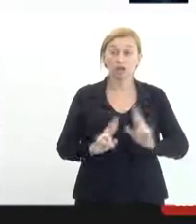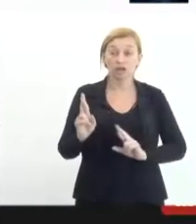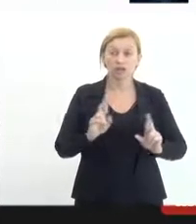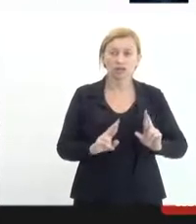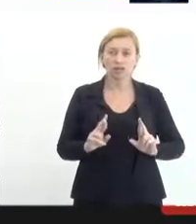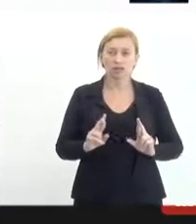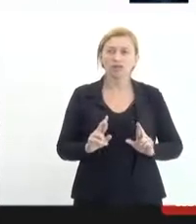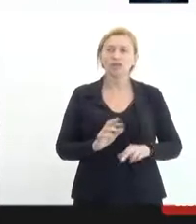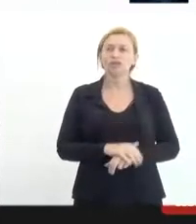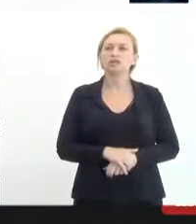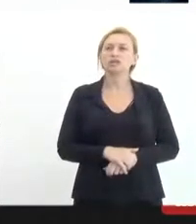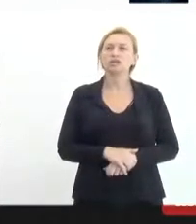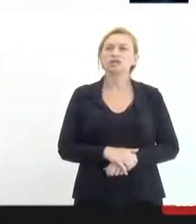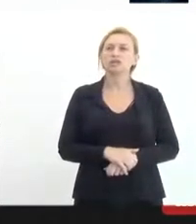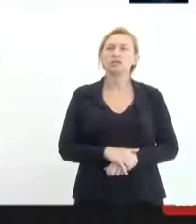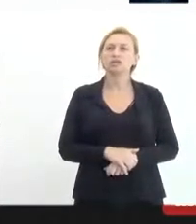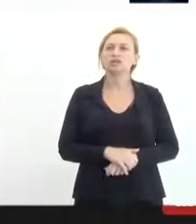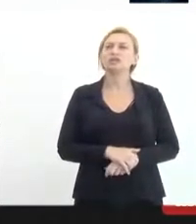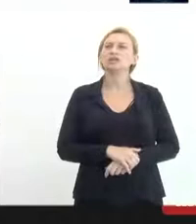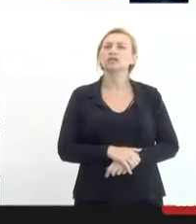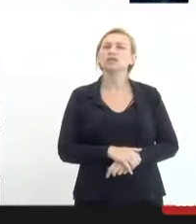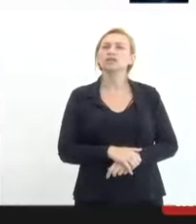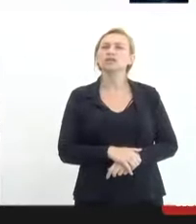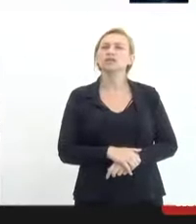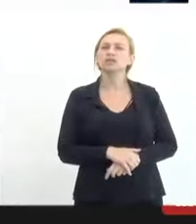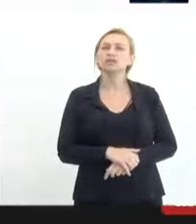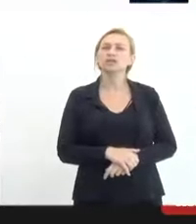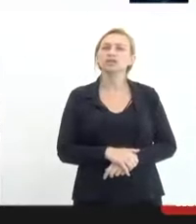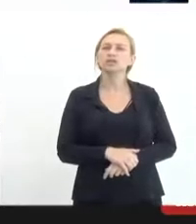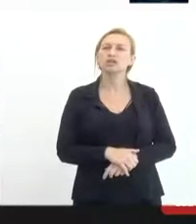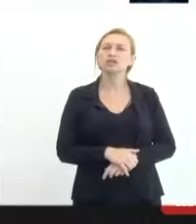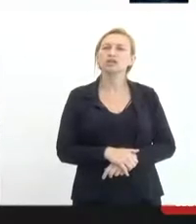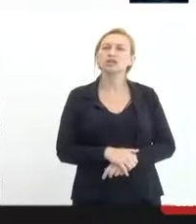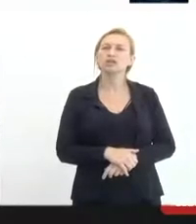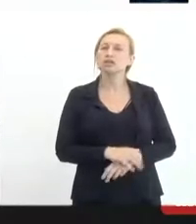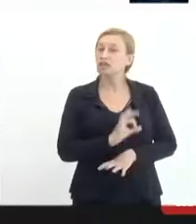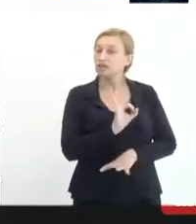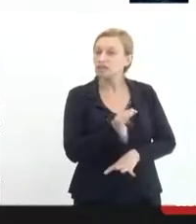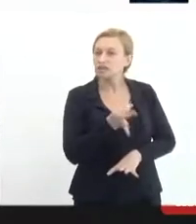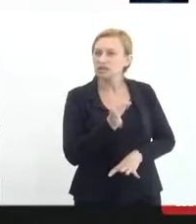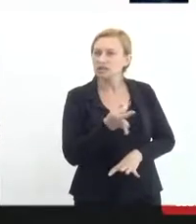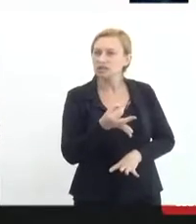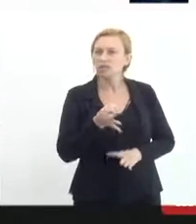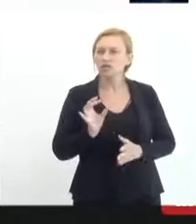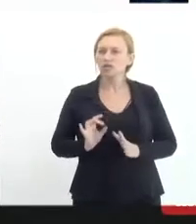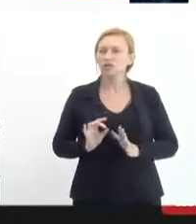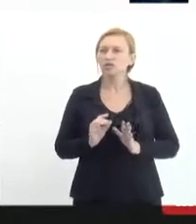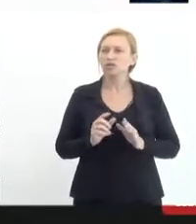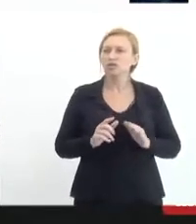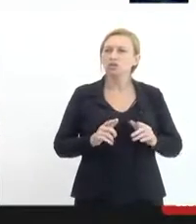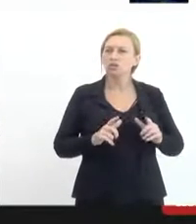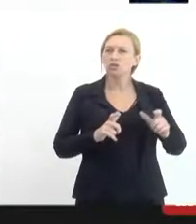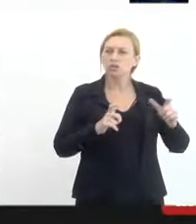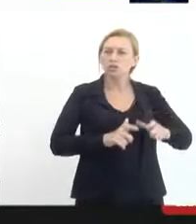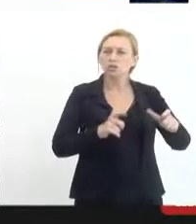está associada à dificuldade de evidenciar, né, justamente origem e destino,